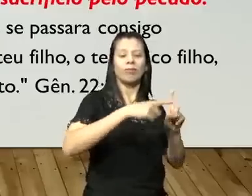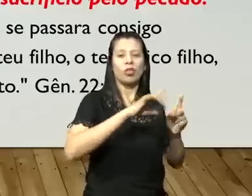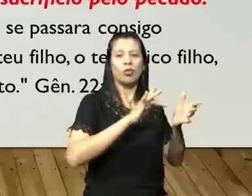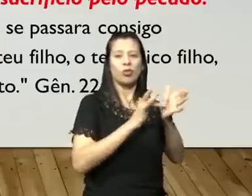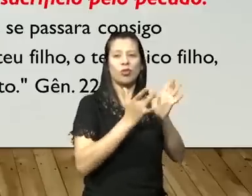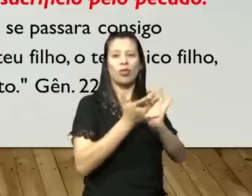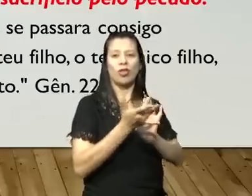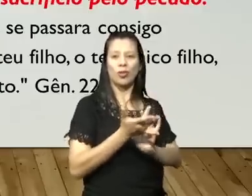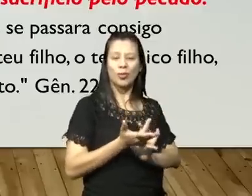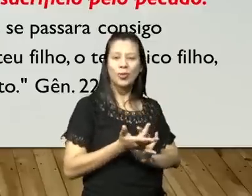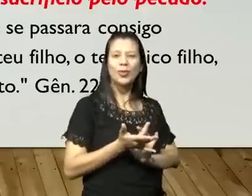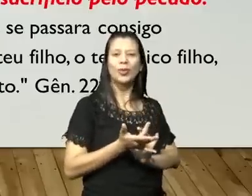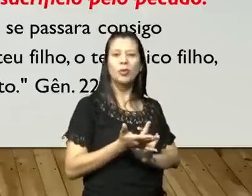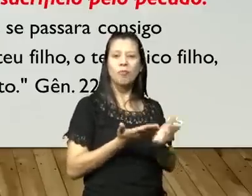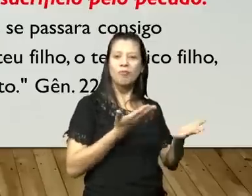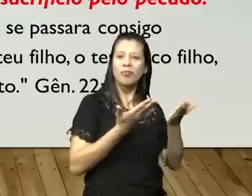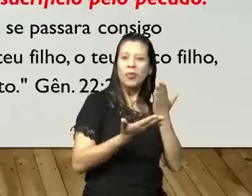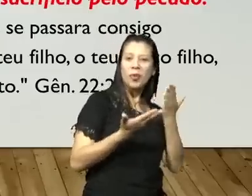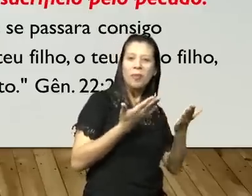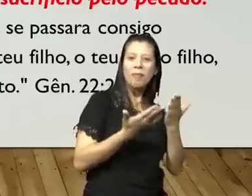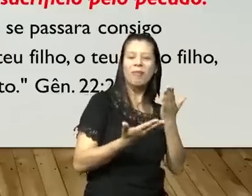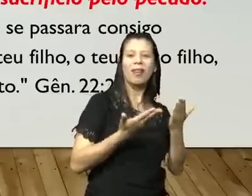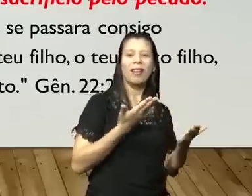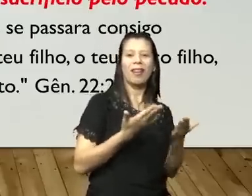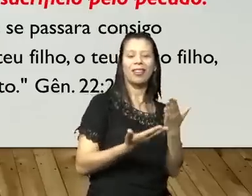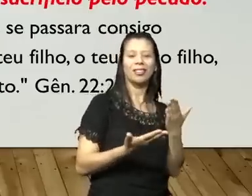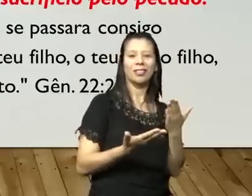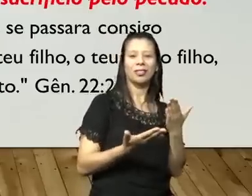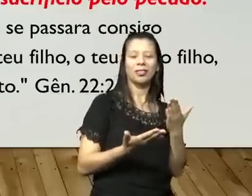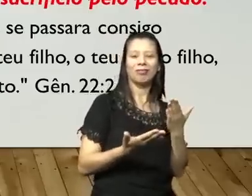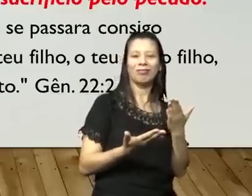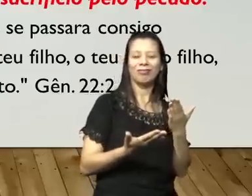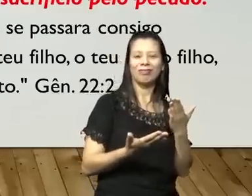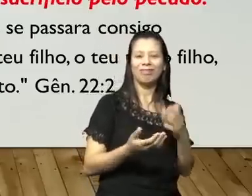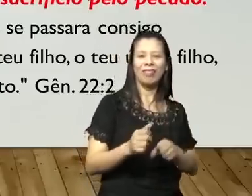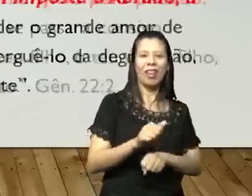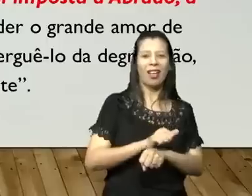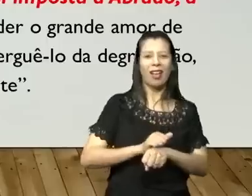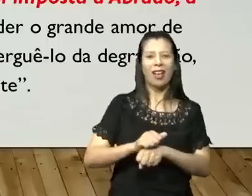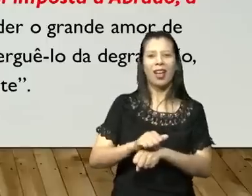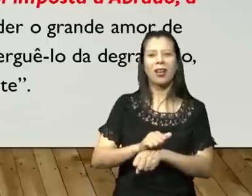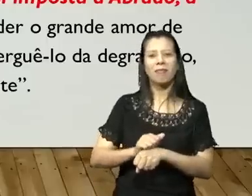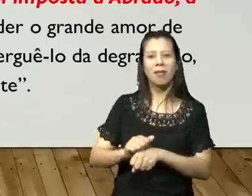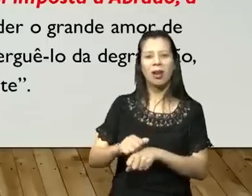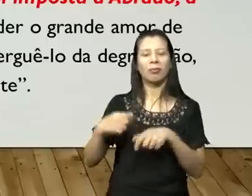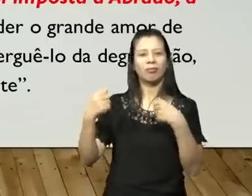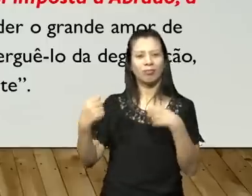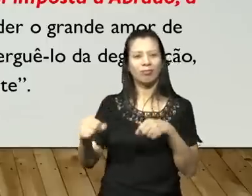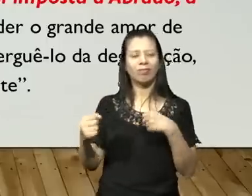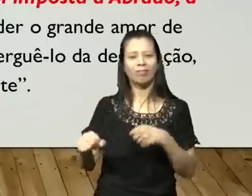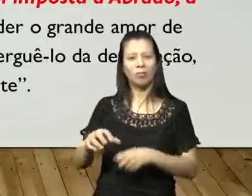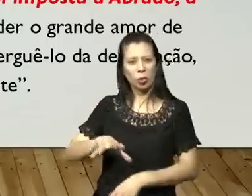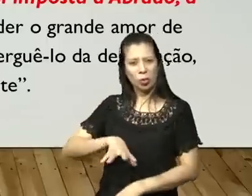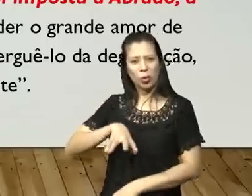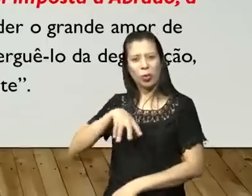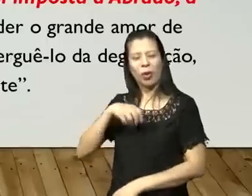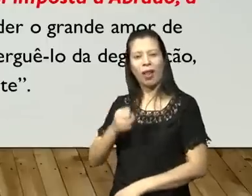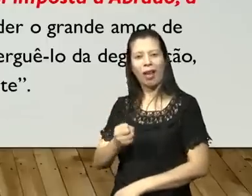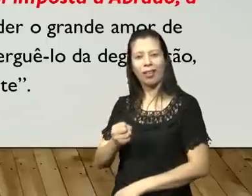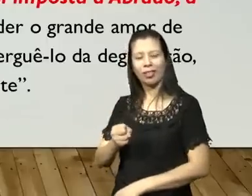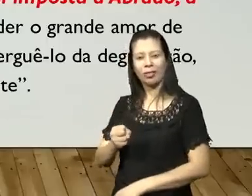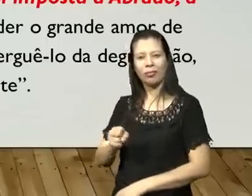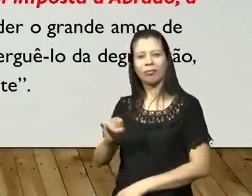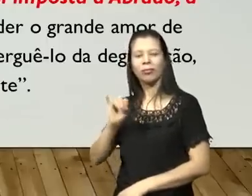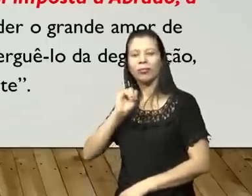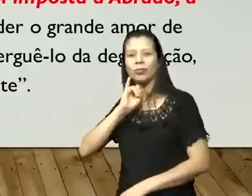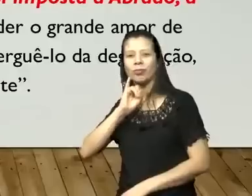promessa e o filho da Esperança a quem amas e oferece em holocausto sobre o altar do sacrifício